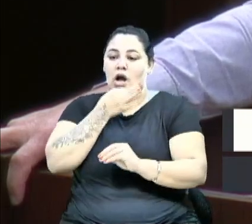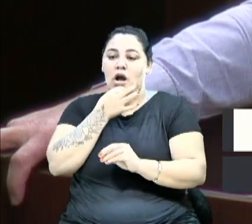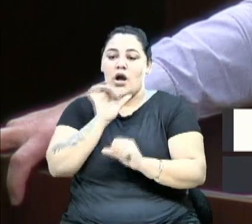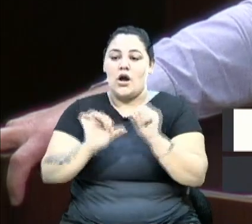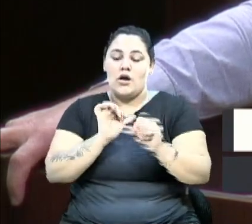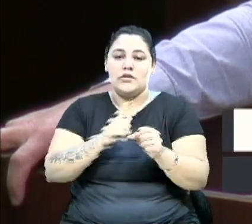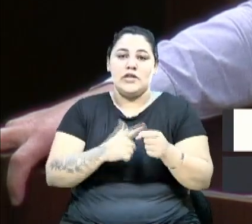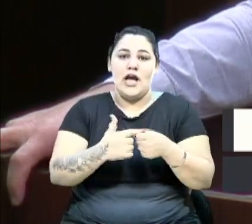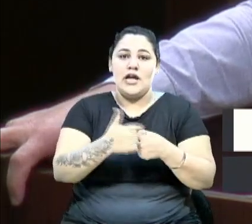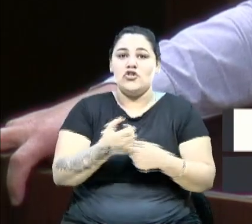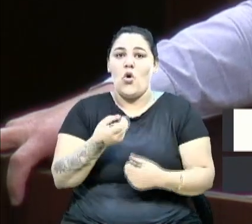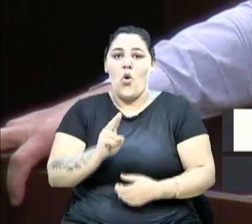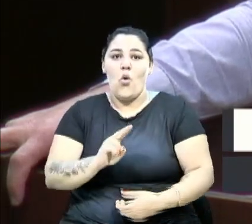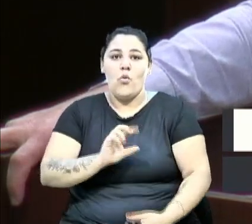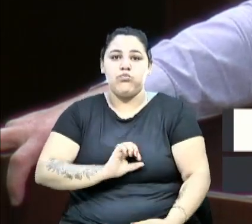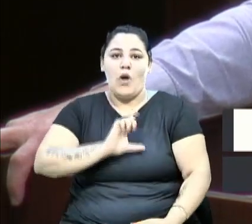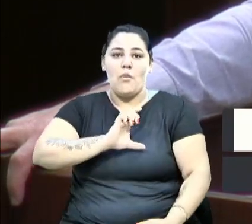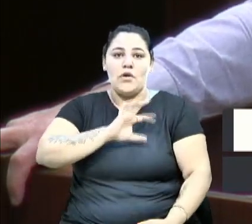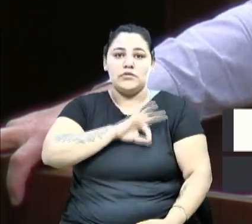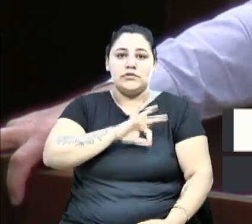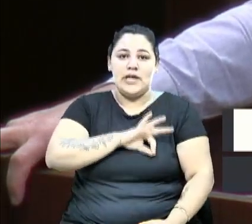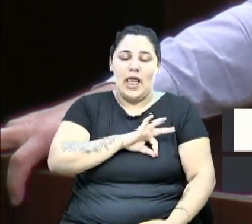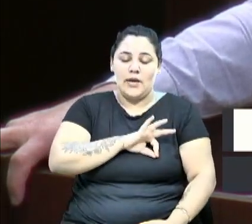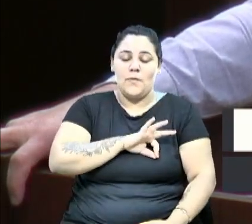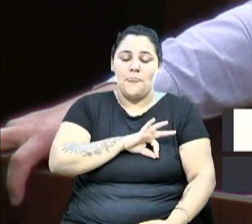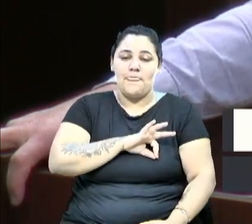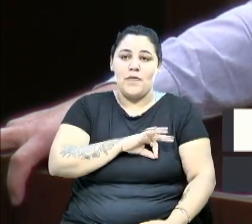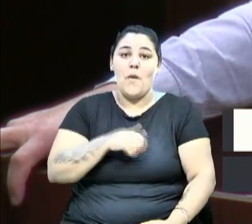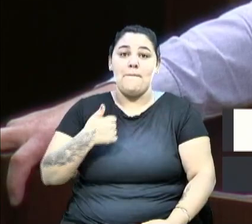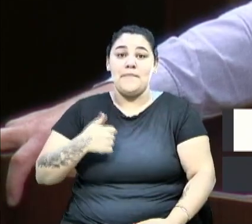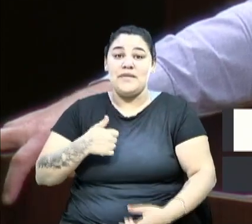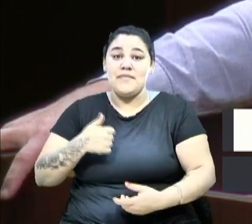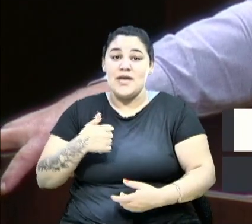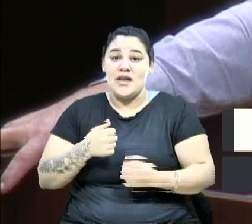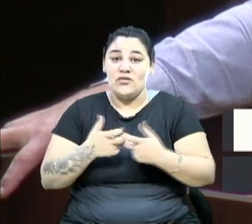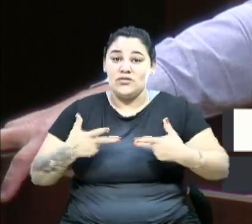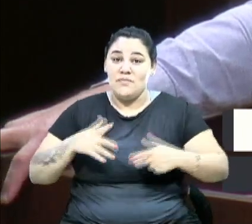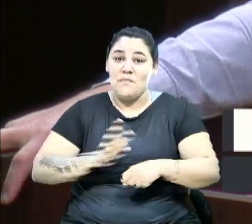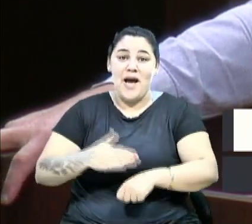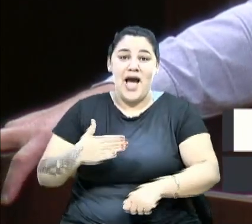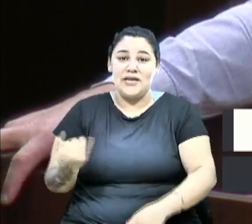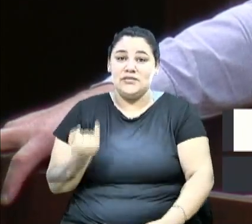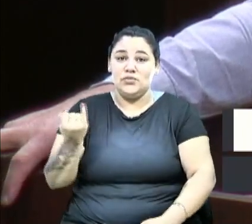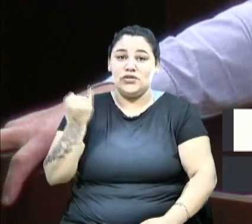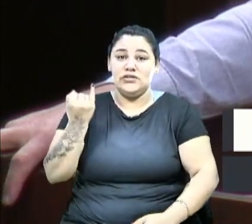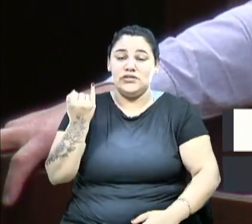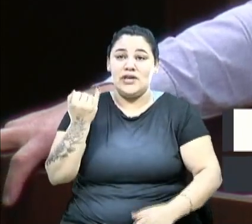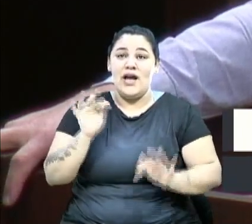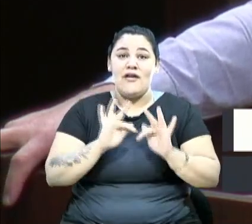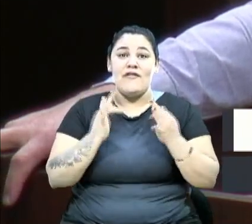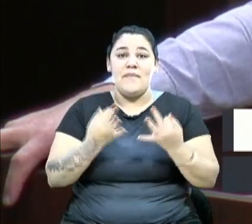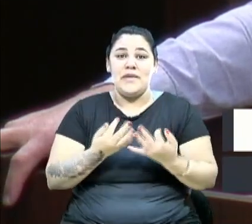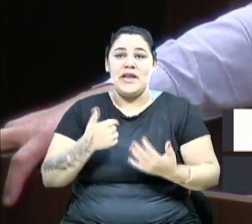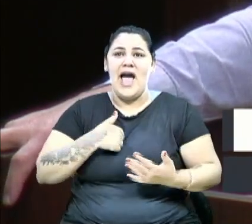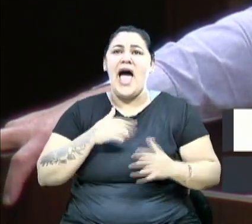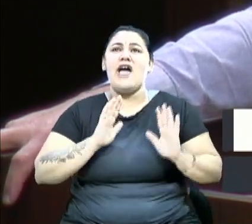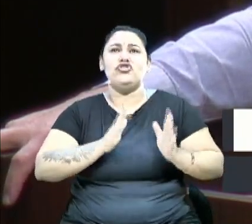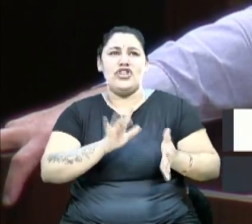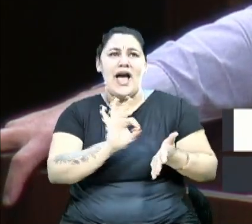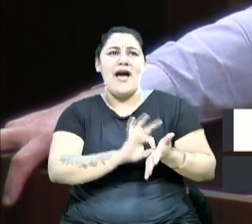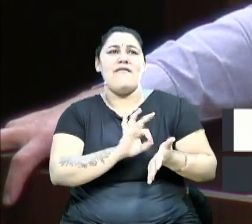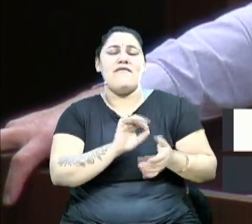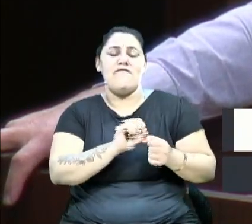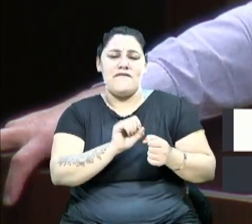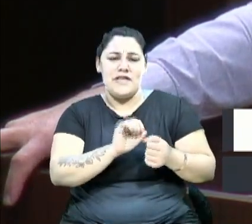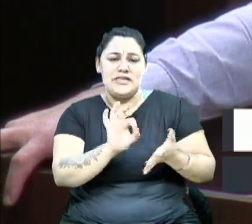ou por causa de alguma situação. Então, o primeiro passo, essas famílias que estão na lista, eu estou inscrita, faz